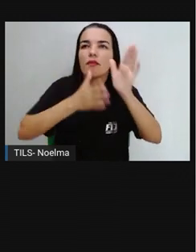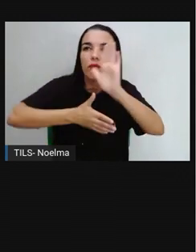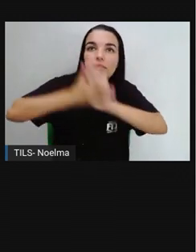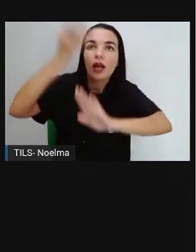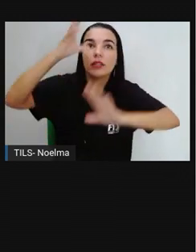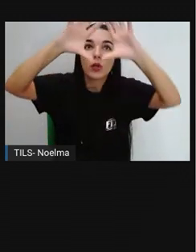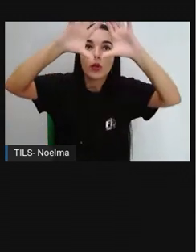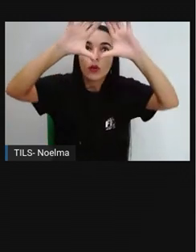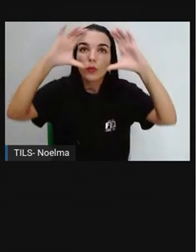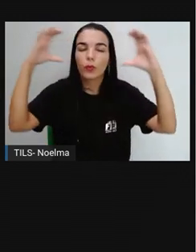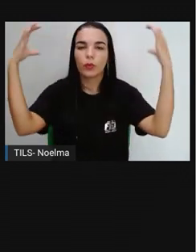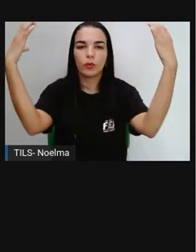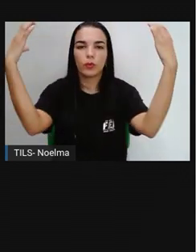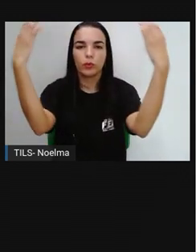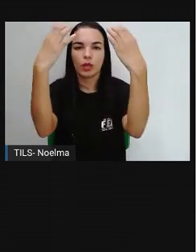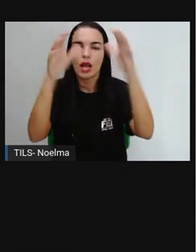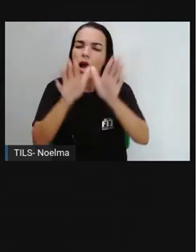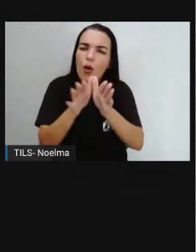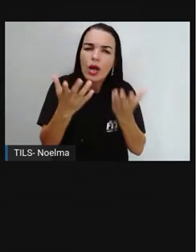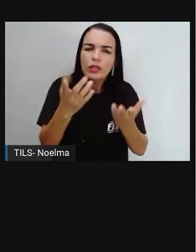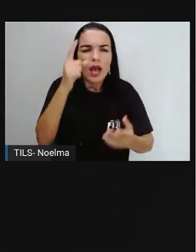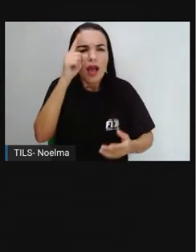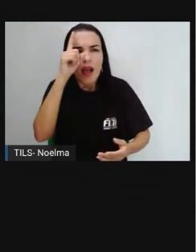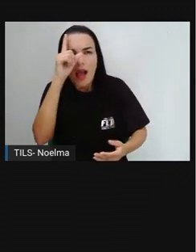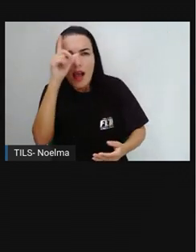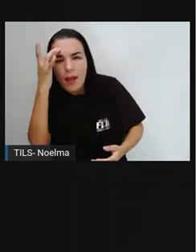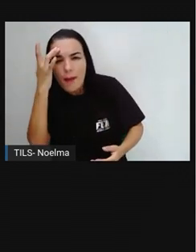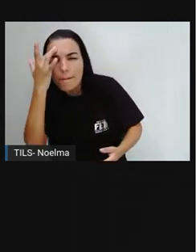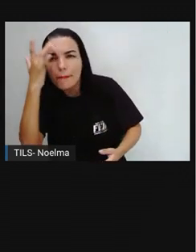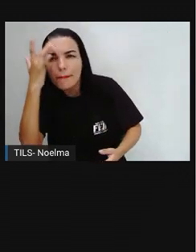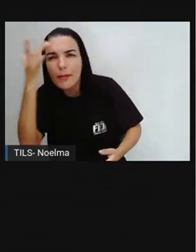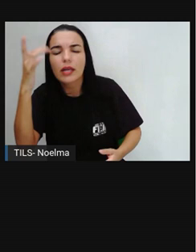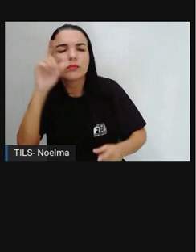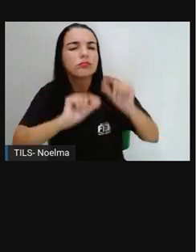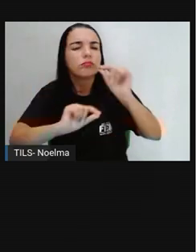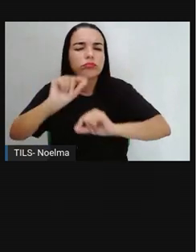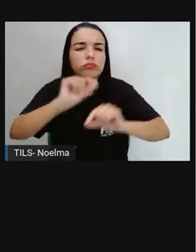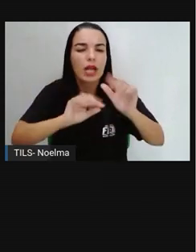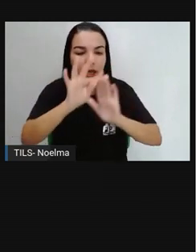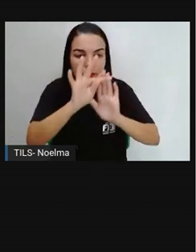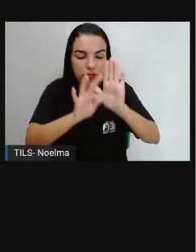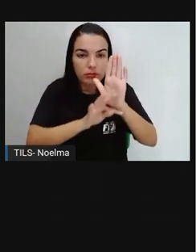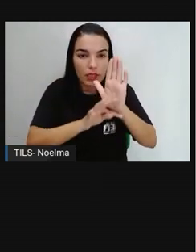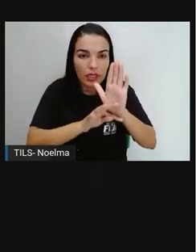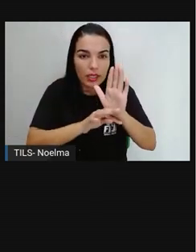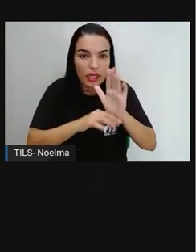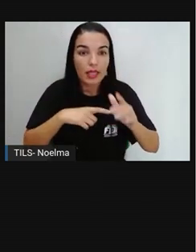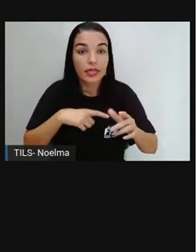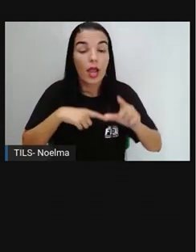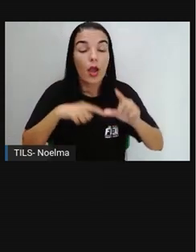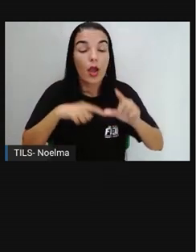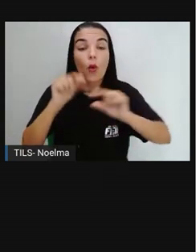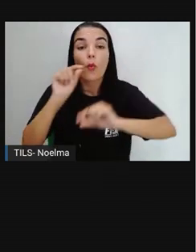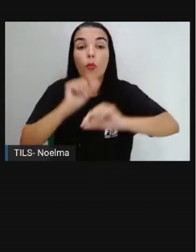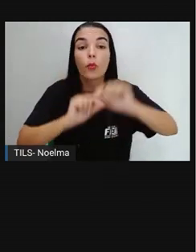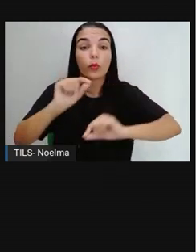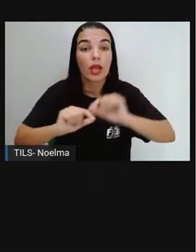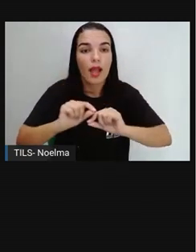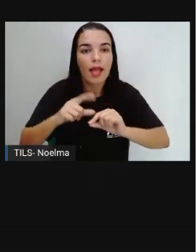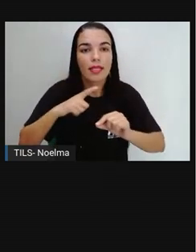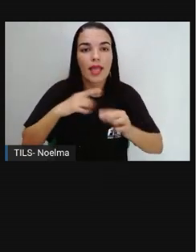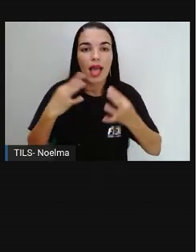Quando imaginamos o teor do que ainda vamos ler, estamos aplicando uma técnica importante de leitura